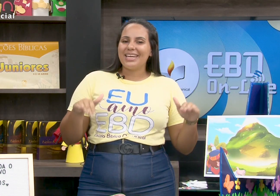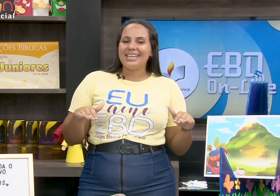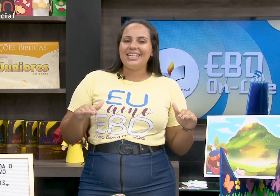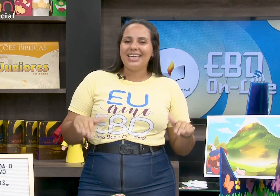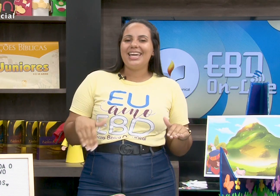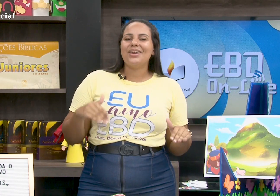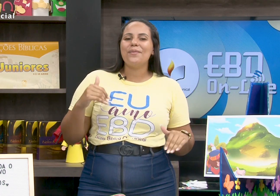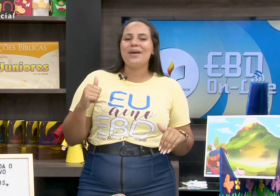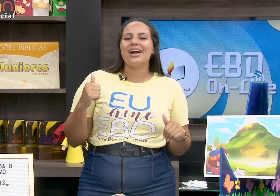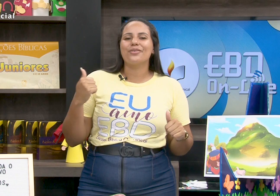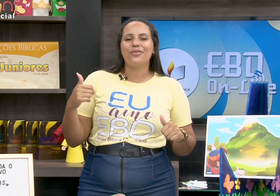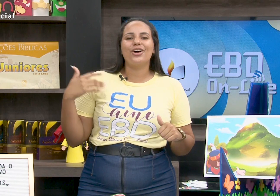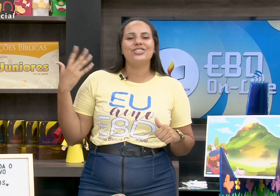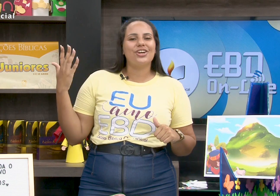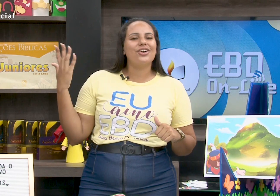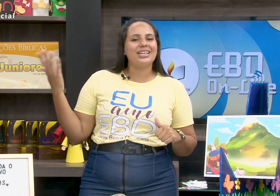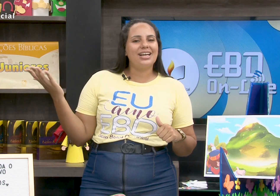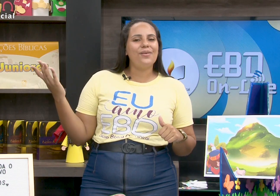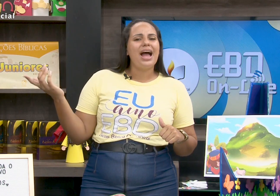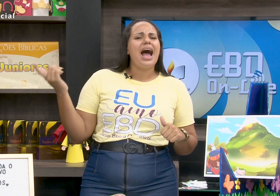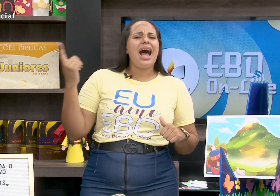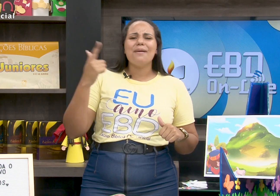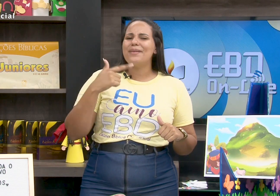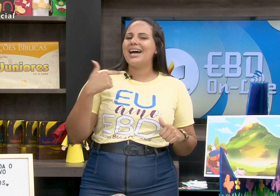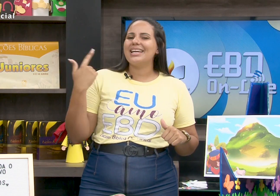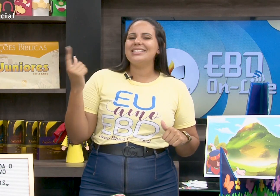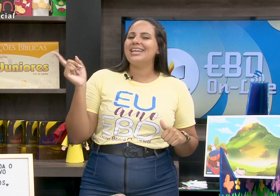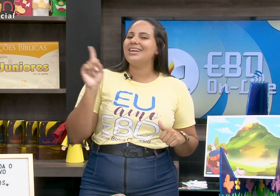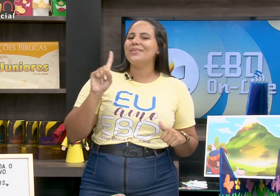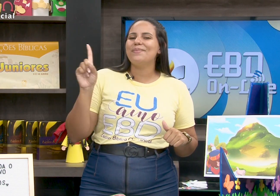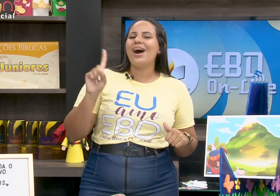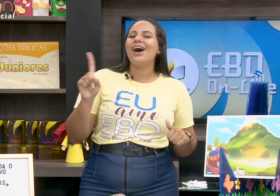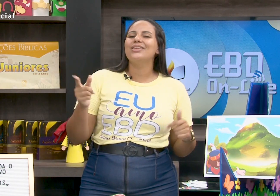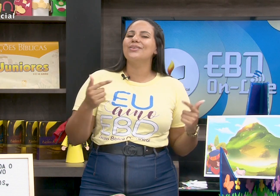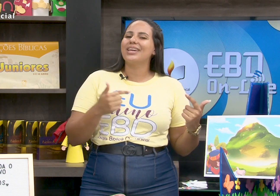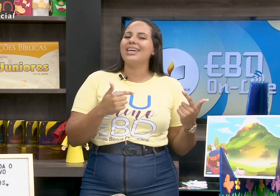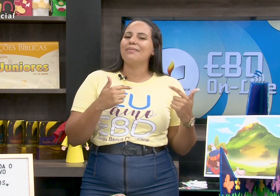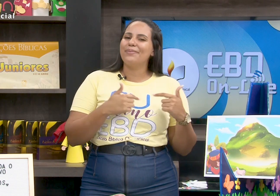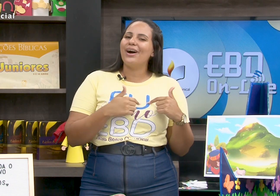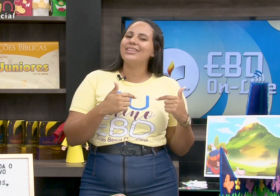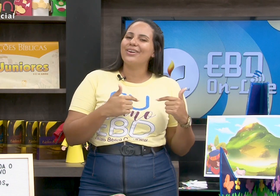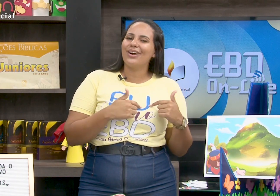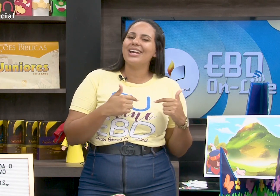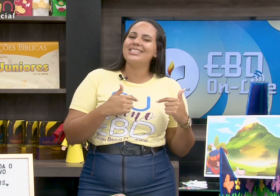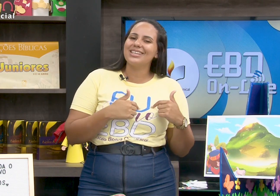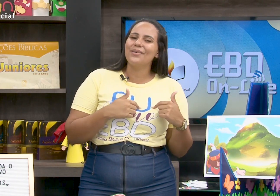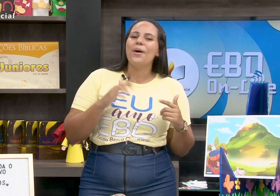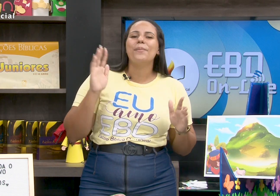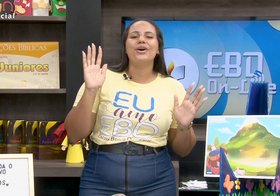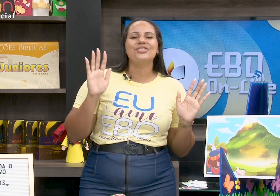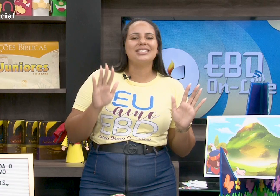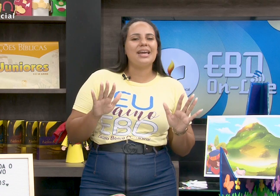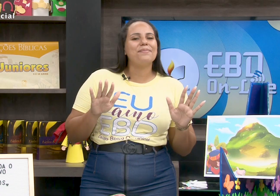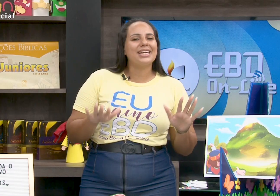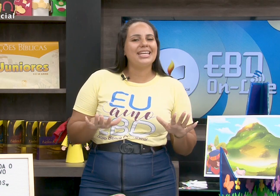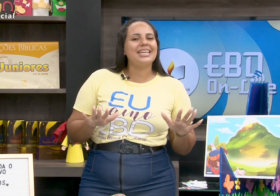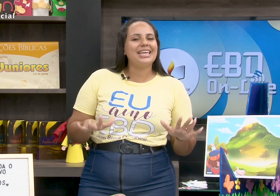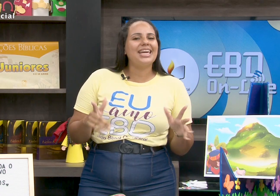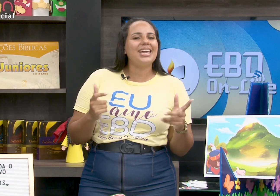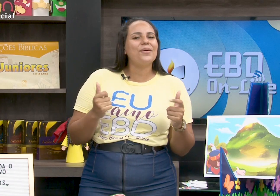ser pequenininho, magro, forte ou grandão, aparência não importa, o que importa é o coração. Pode